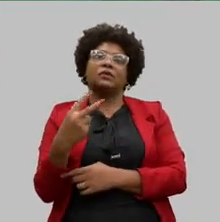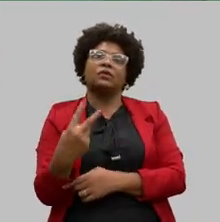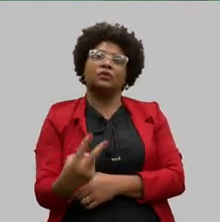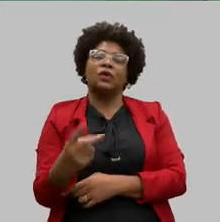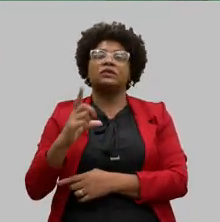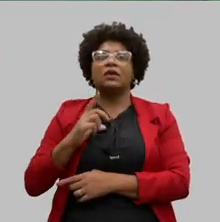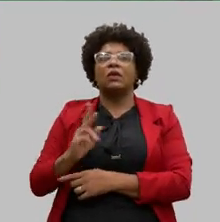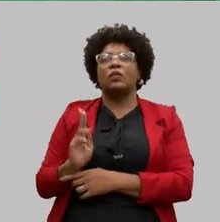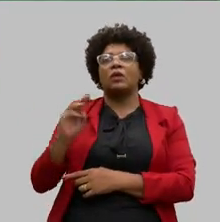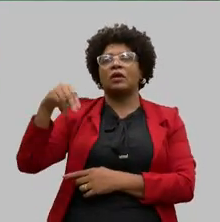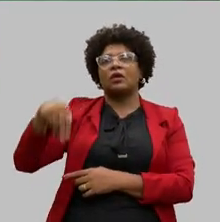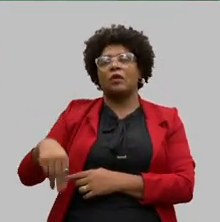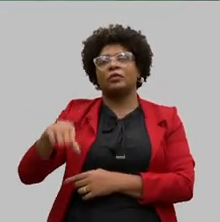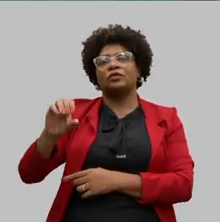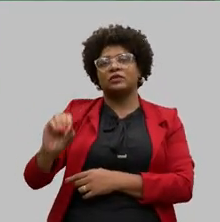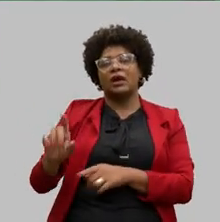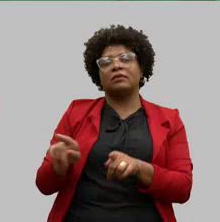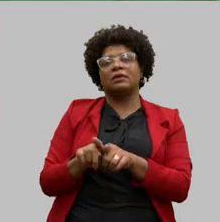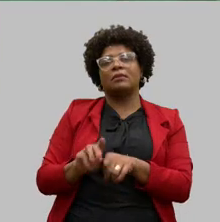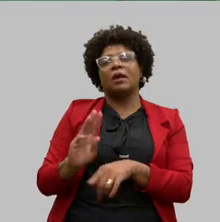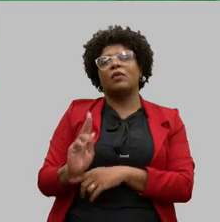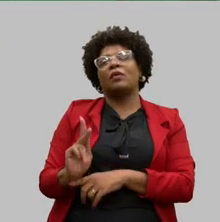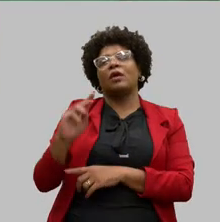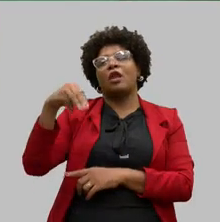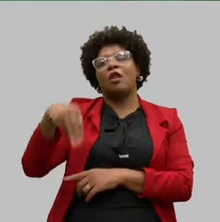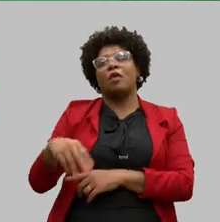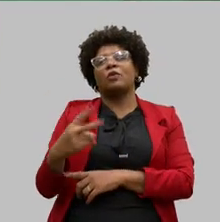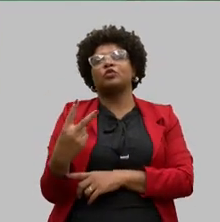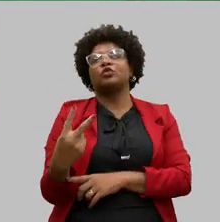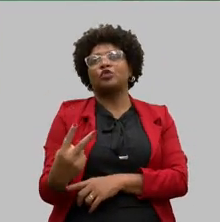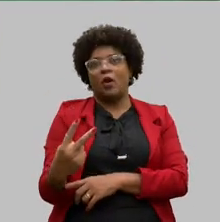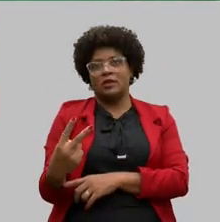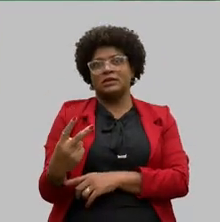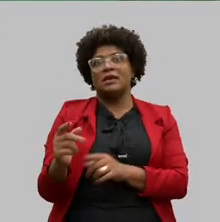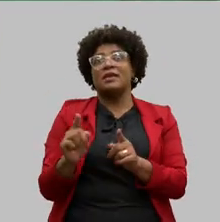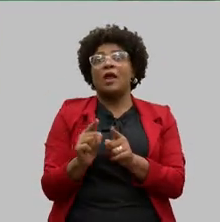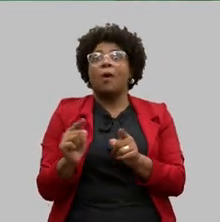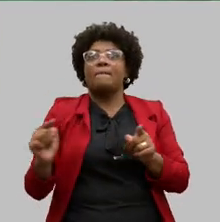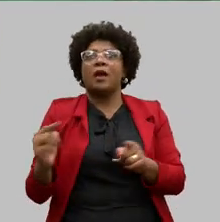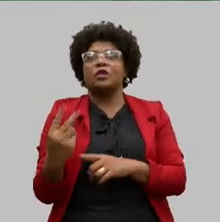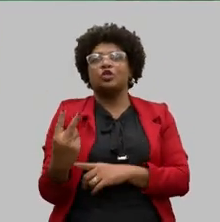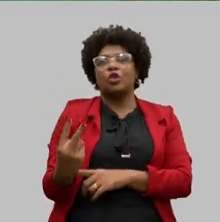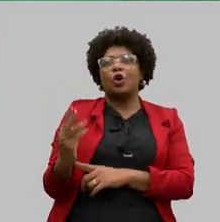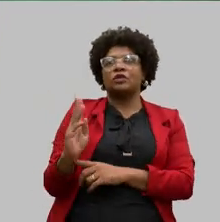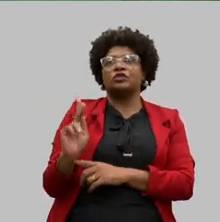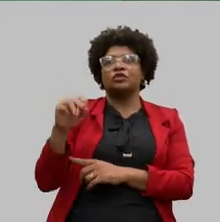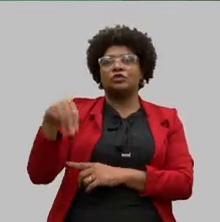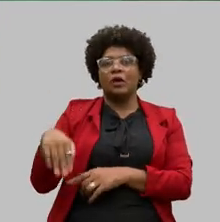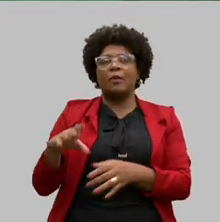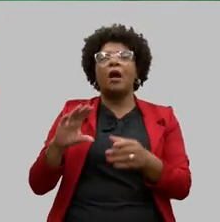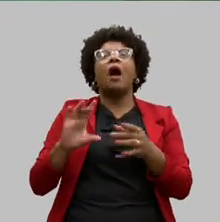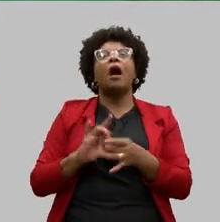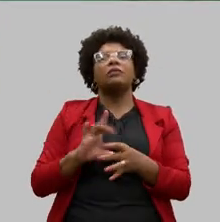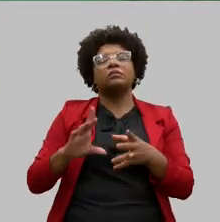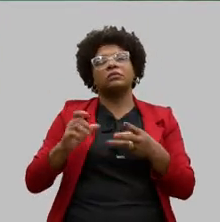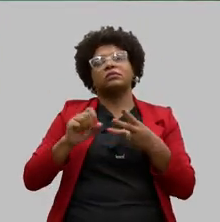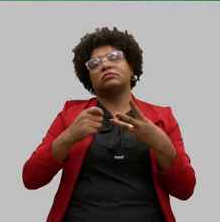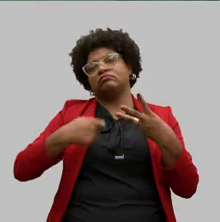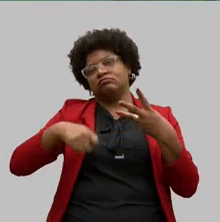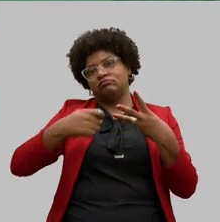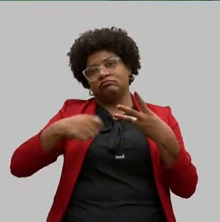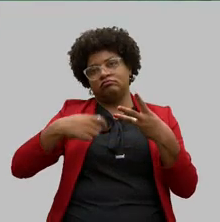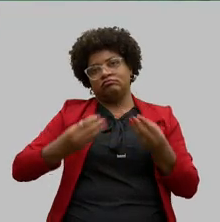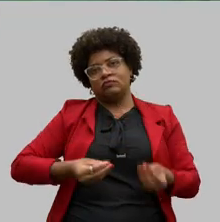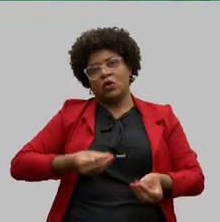0 e o qum 2 com extensão de 2 Km no artigo 2º autoriza o poder executivo a doar ao município de